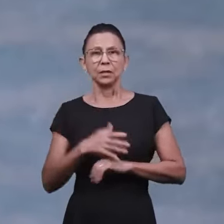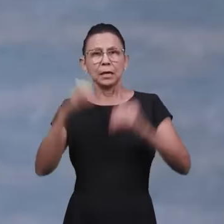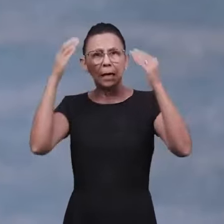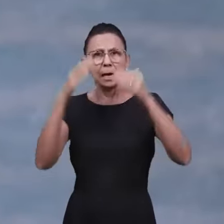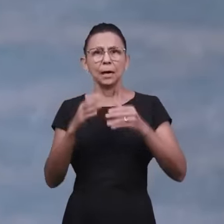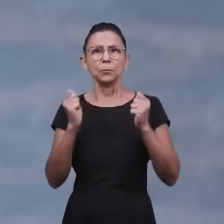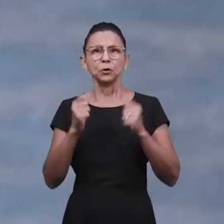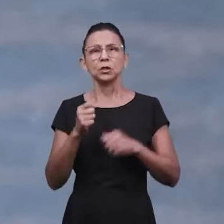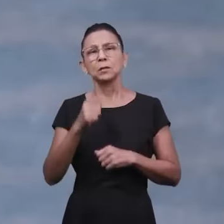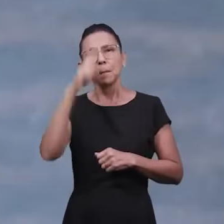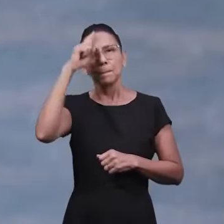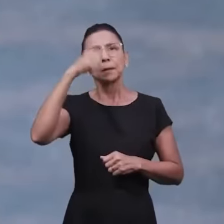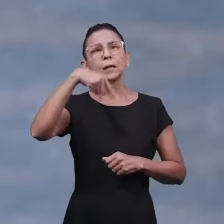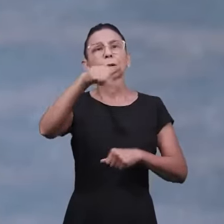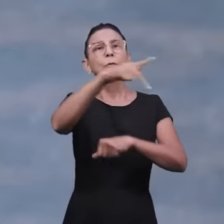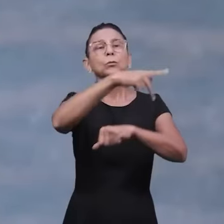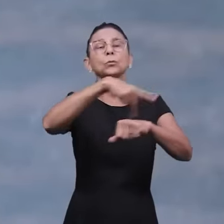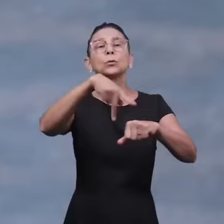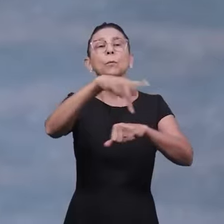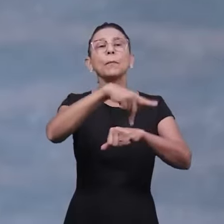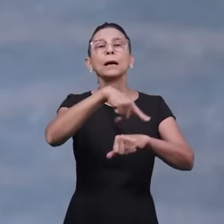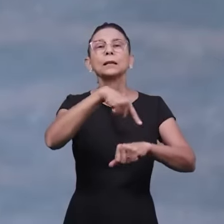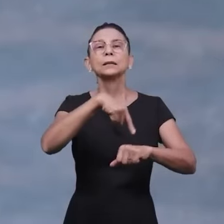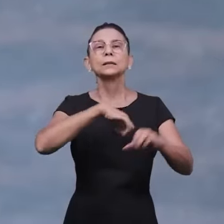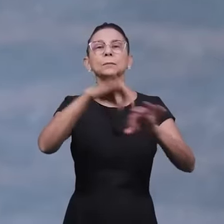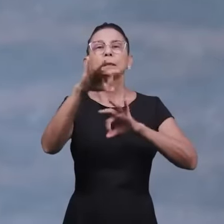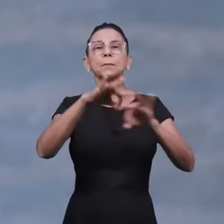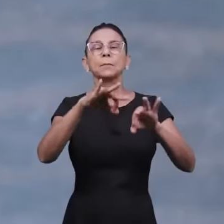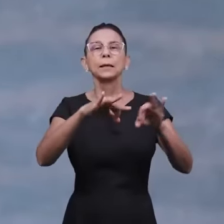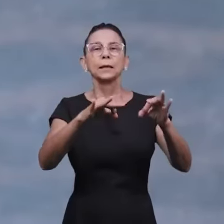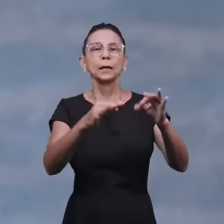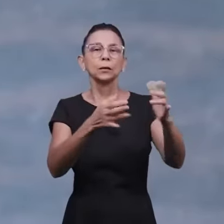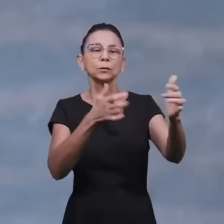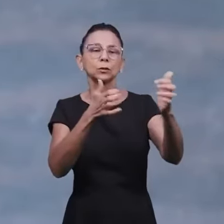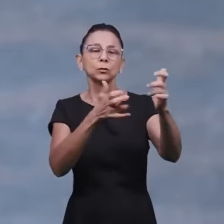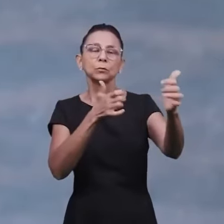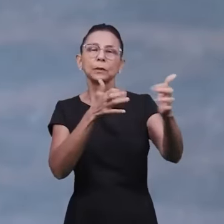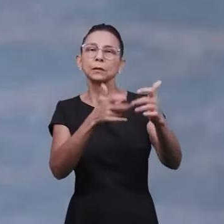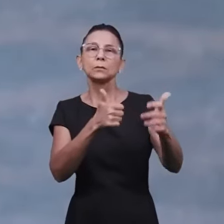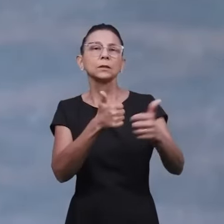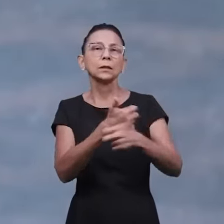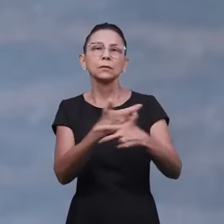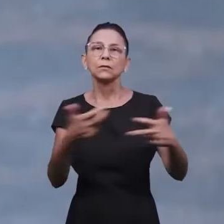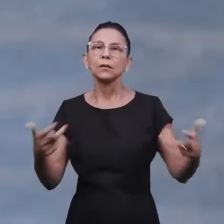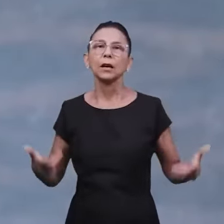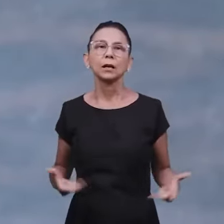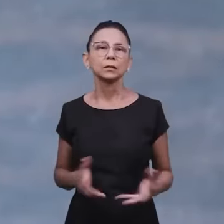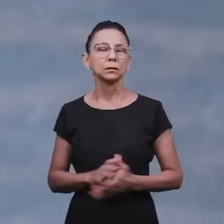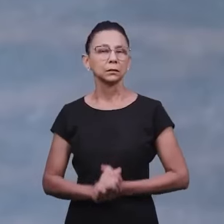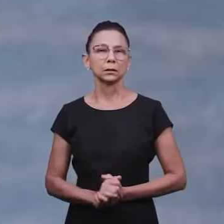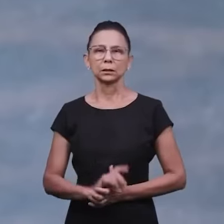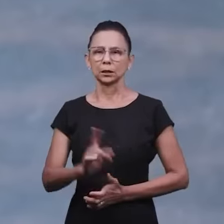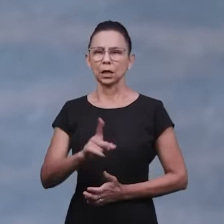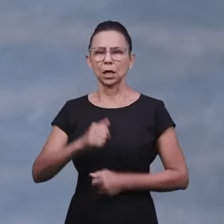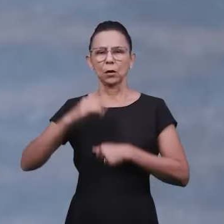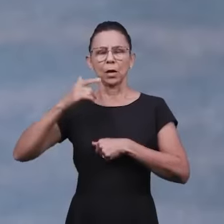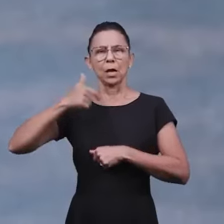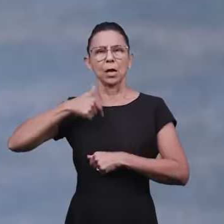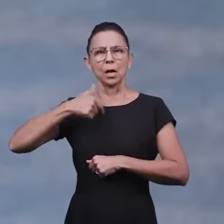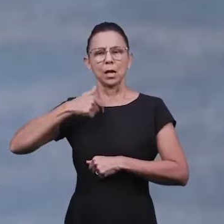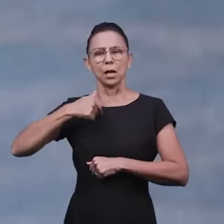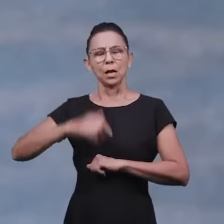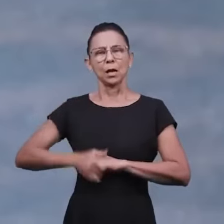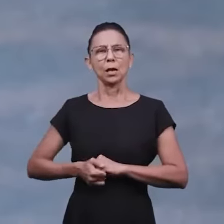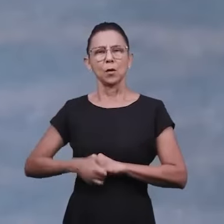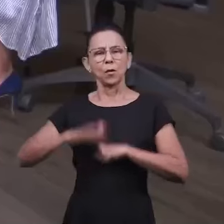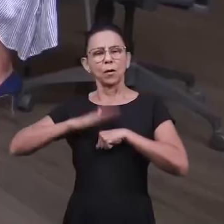não. E está assim escrito assim mesmo. Eu faço os meus próprios instrumentos. Disse Davi. Ele mesmo, o